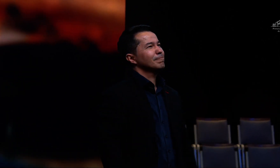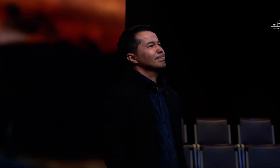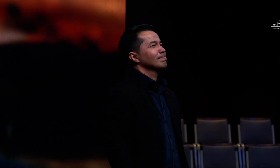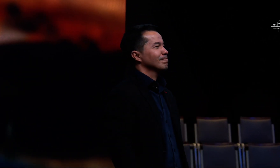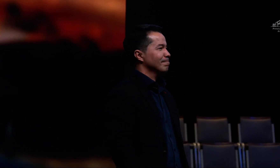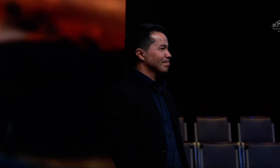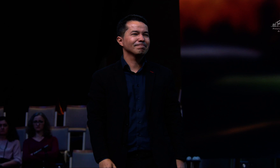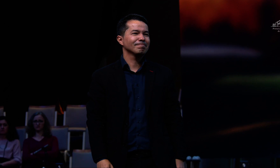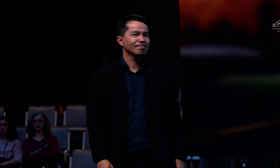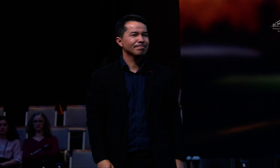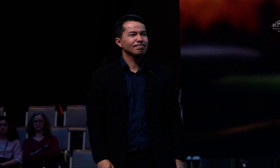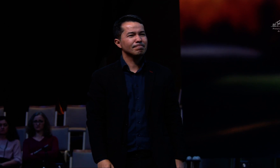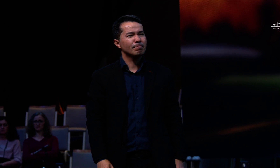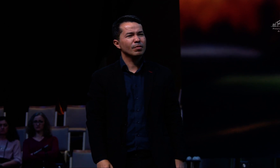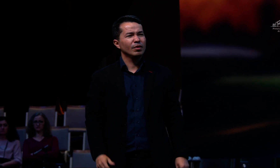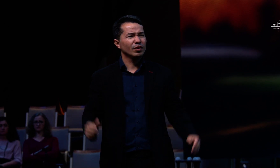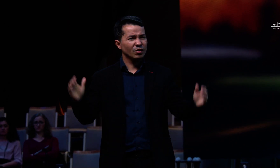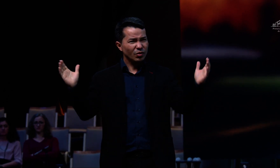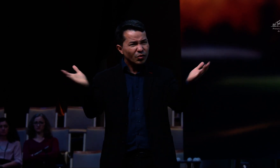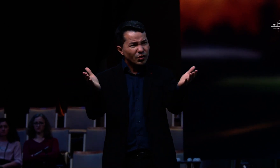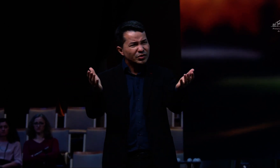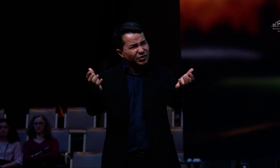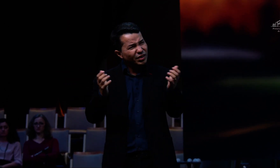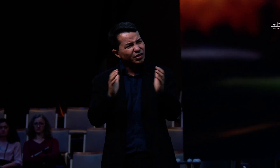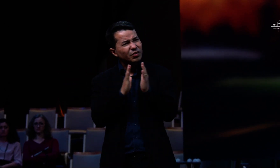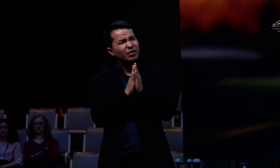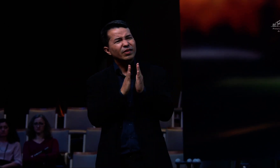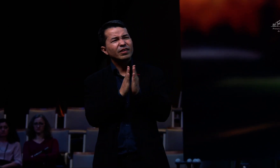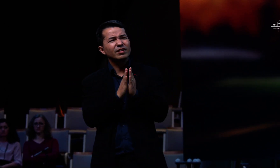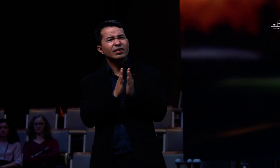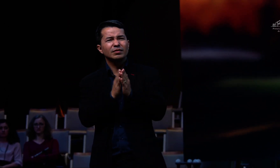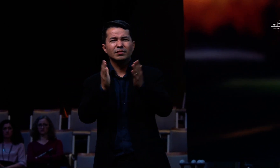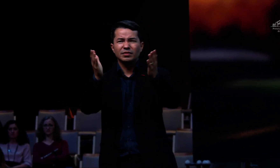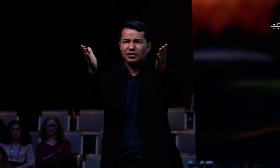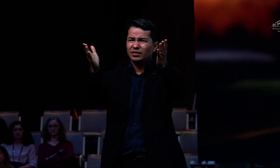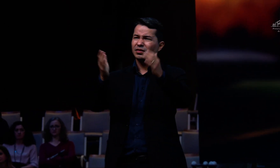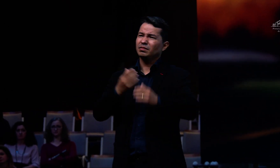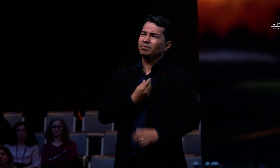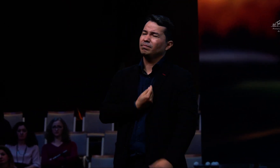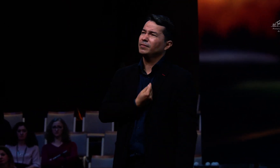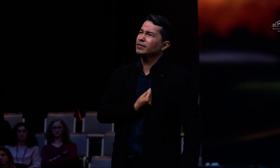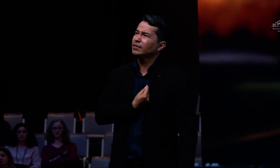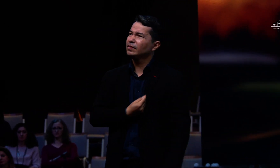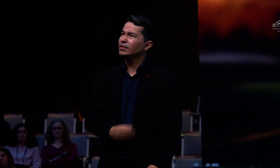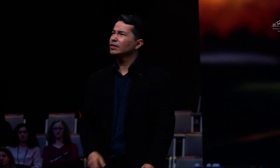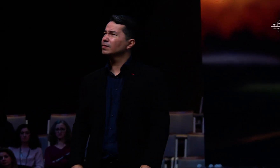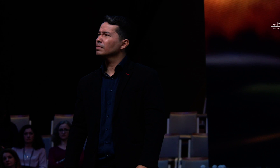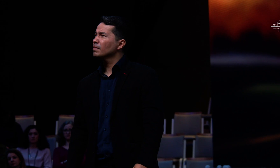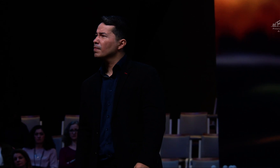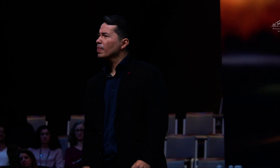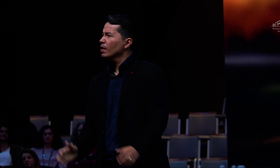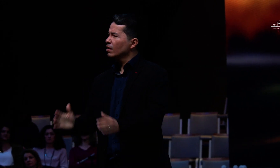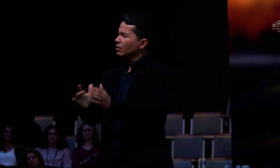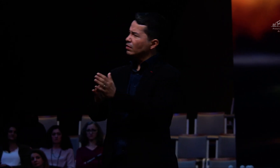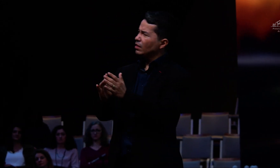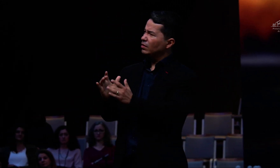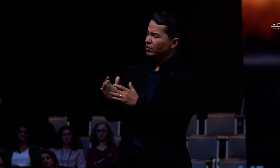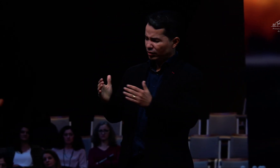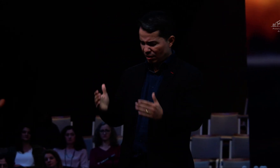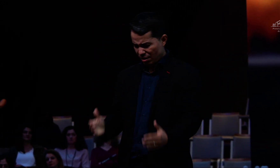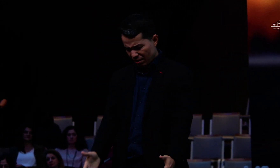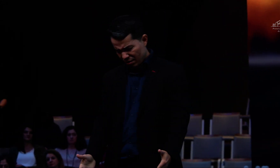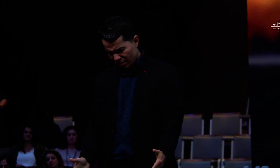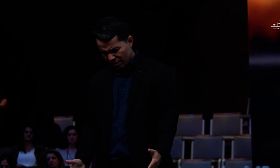desejam que Jesus conduza as suas vidas. Mas e hoje? Eu quero orar por você. Eu quero orar pela sua